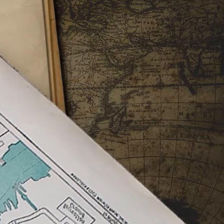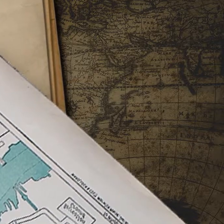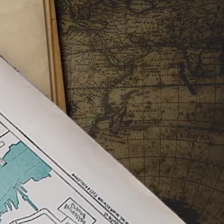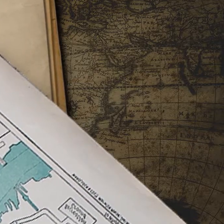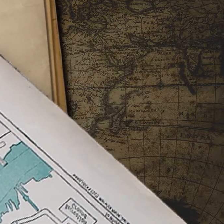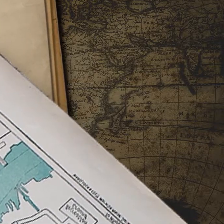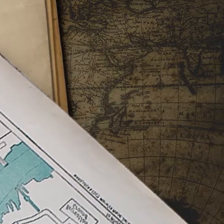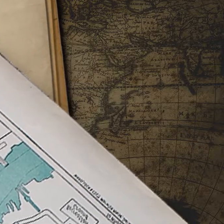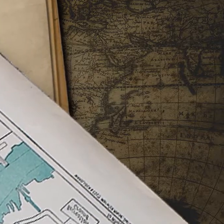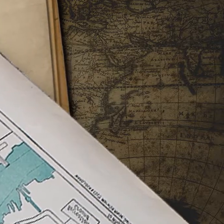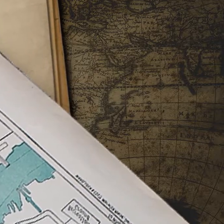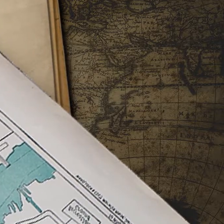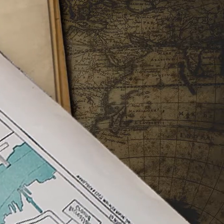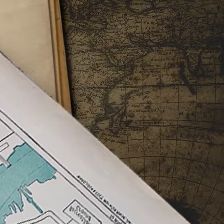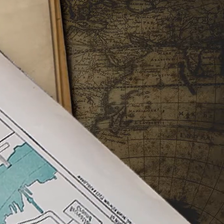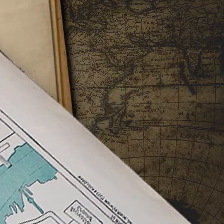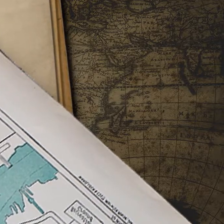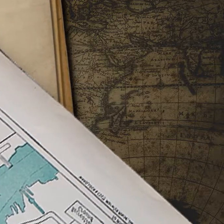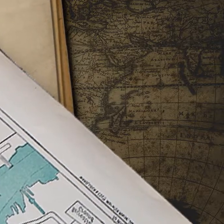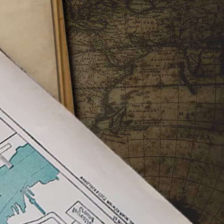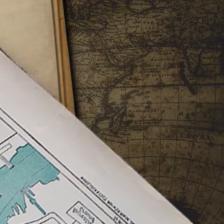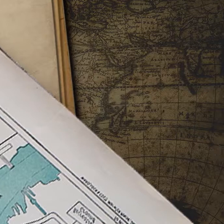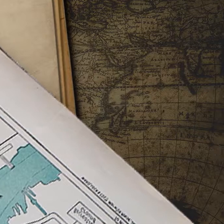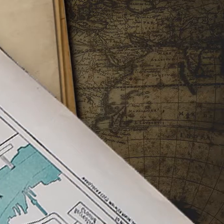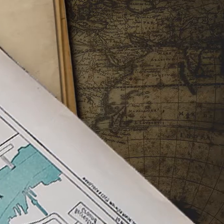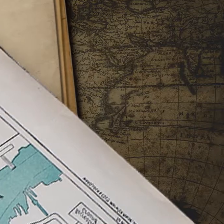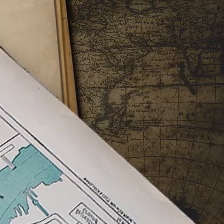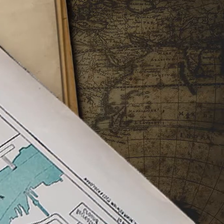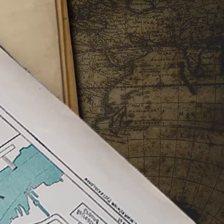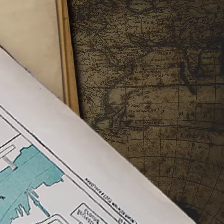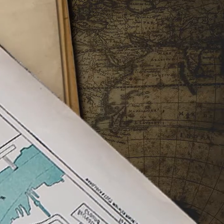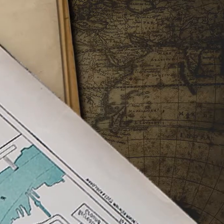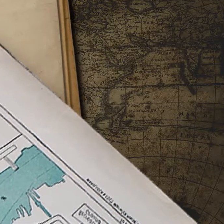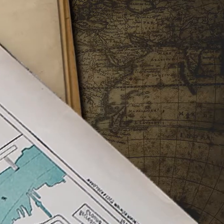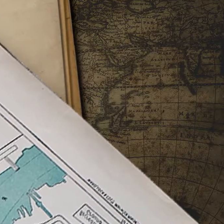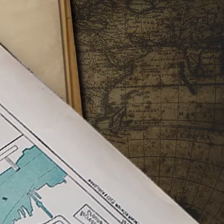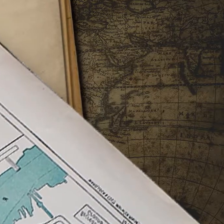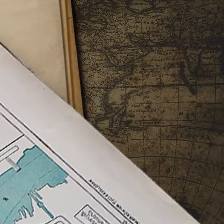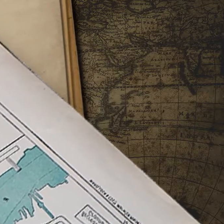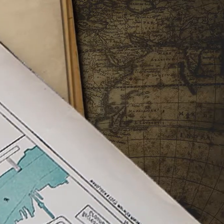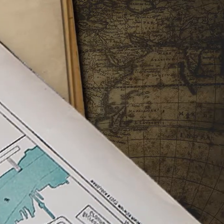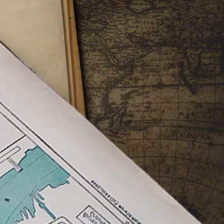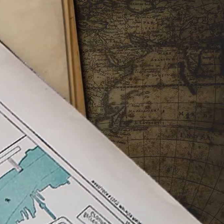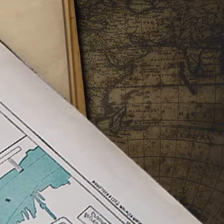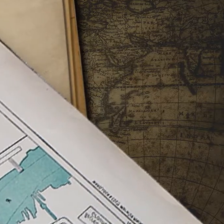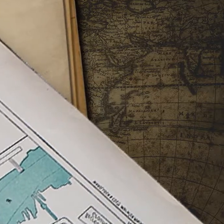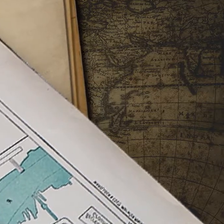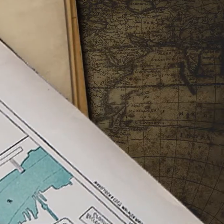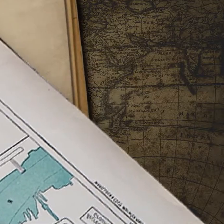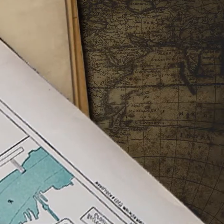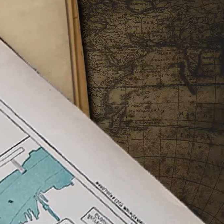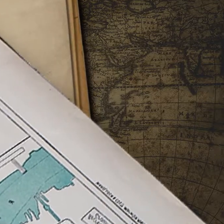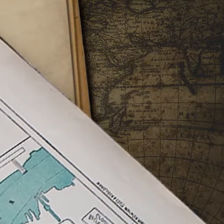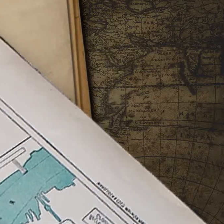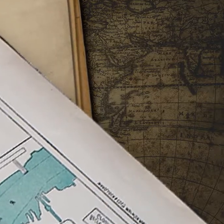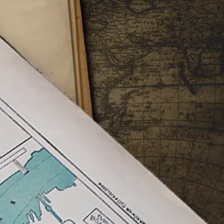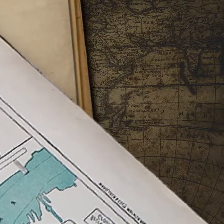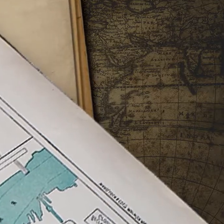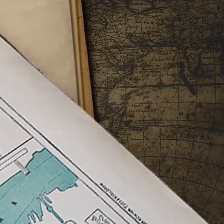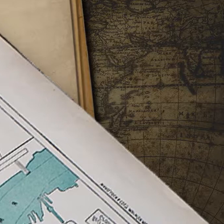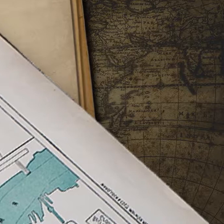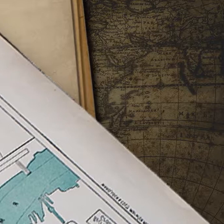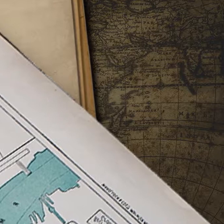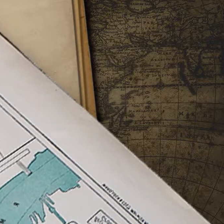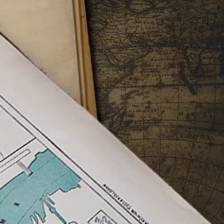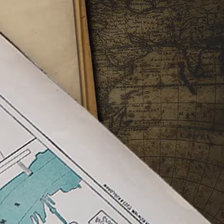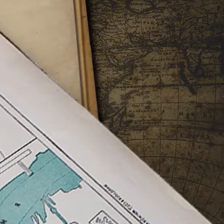Phileas Fogg e Sir Francis Cromarty conversam com o dono do elefante que se chama Kiuni. Sir Francis Cromarty está